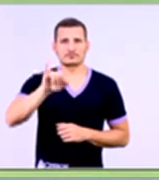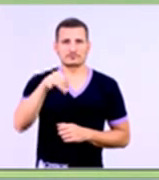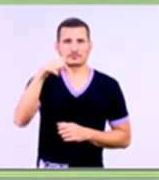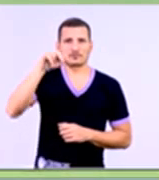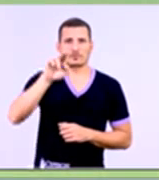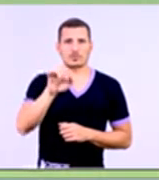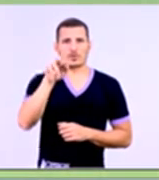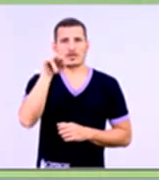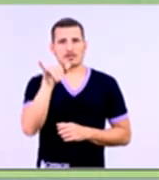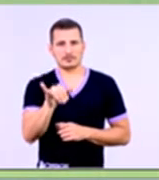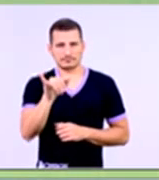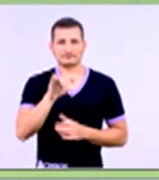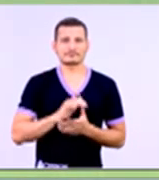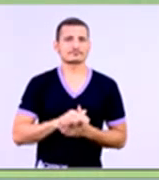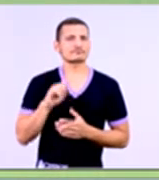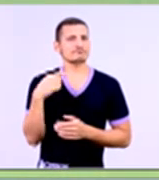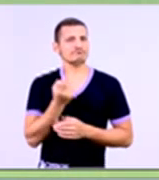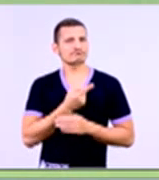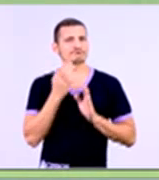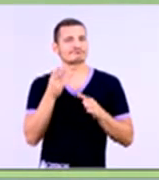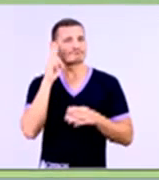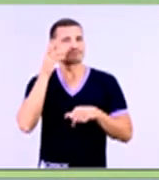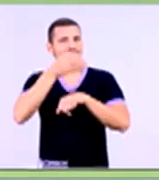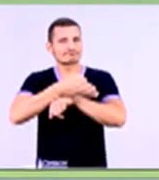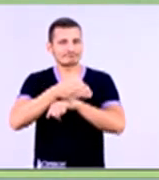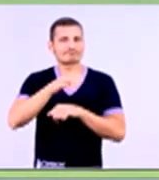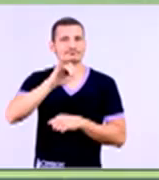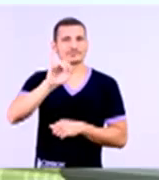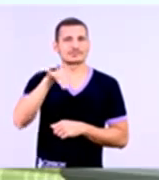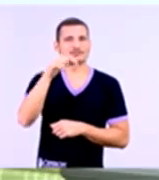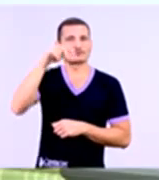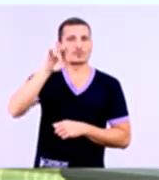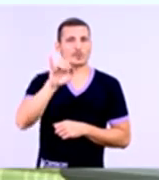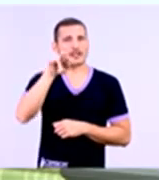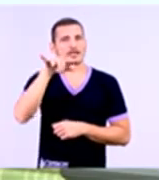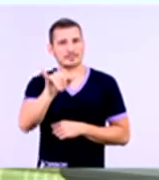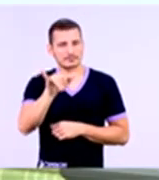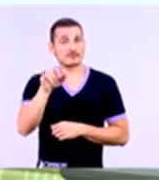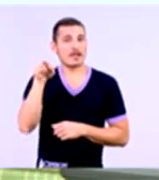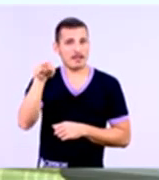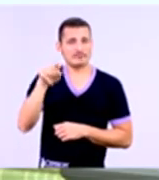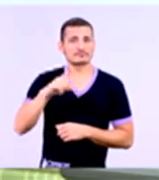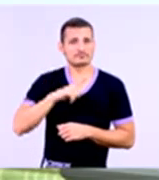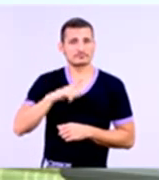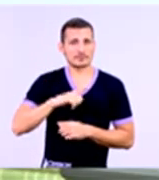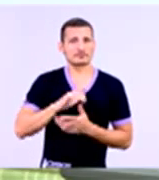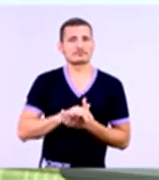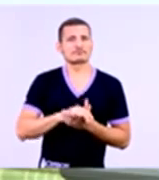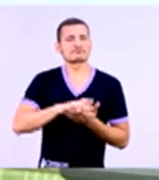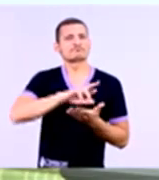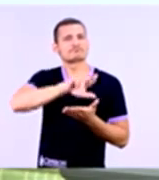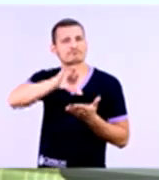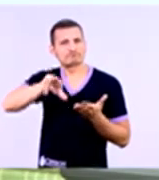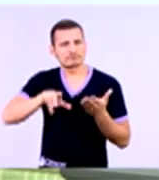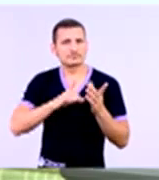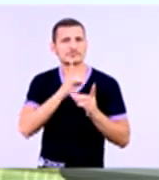numa disciplina anterior, ao framework jQuery, ainda estudaremos nessa disciplina, pois ele que traz toda essa dinâmica que